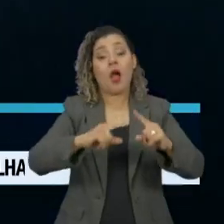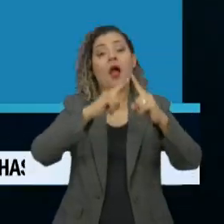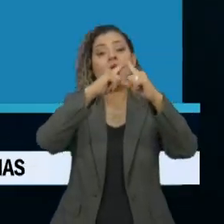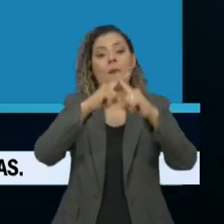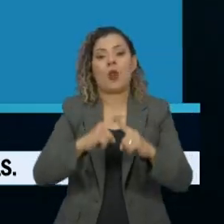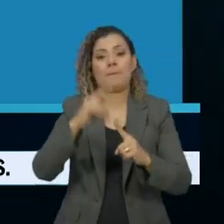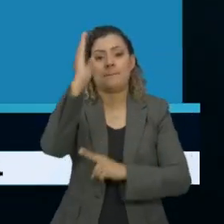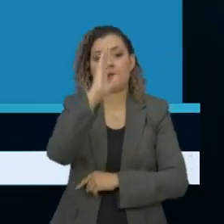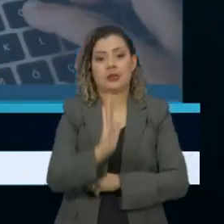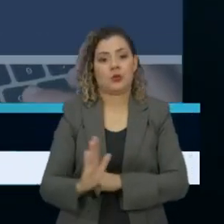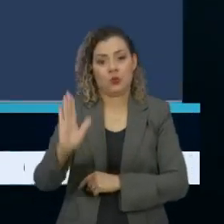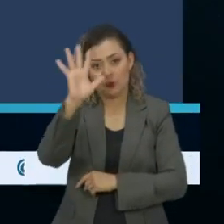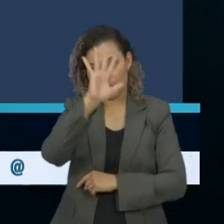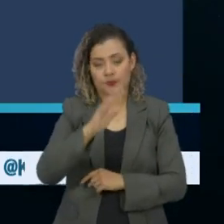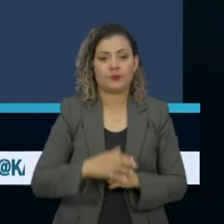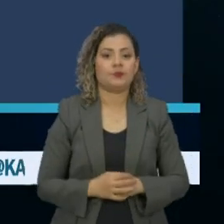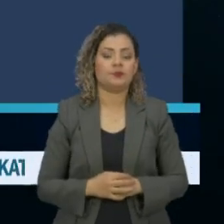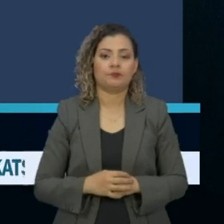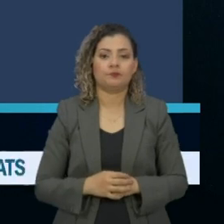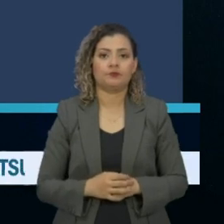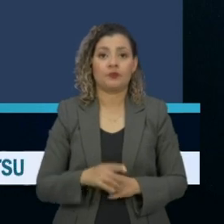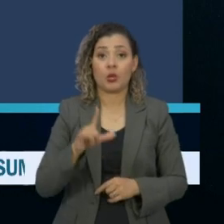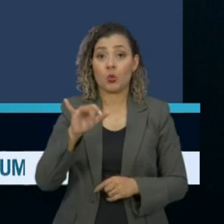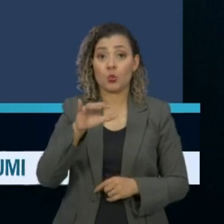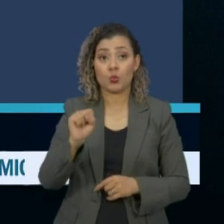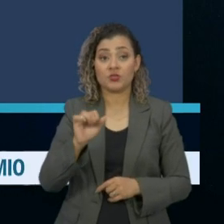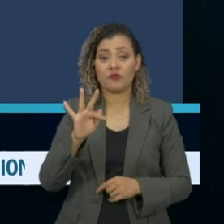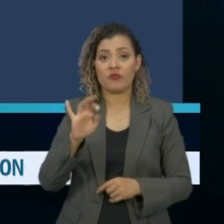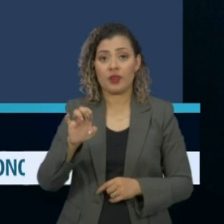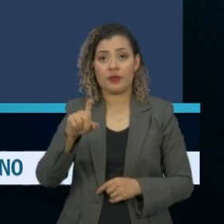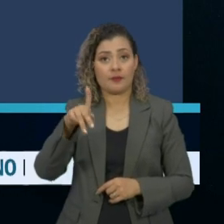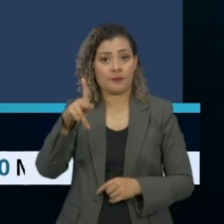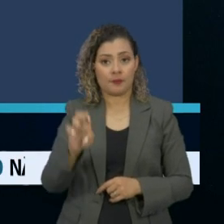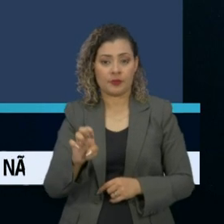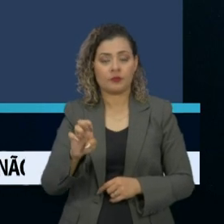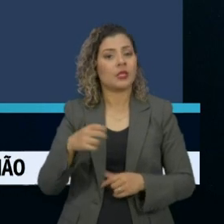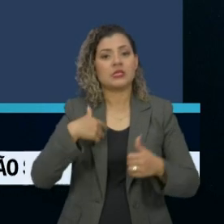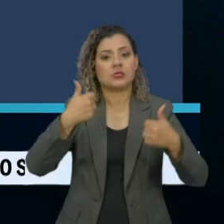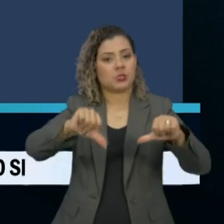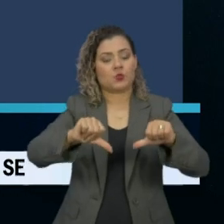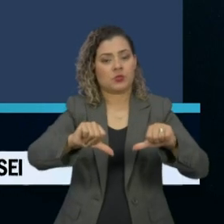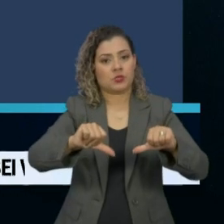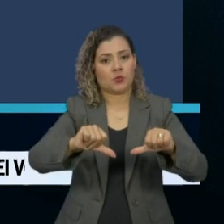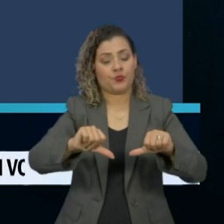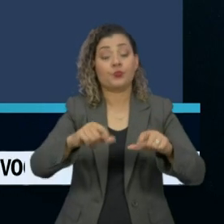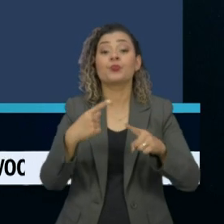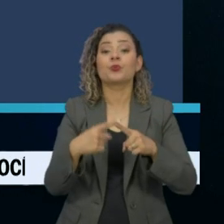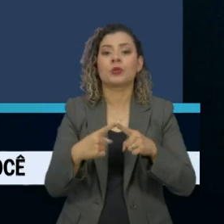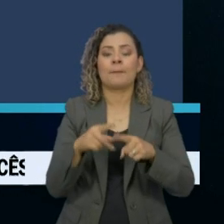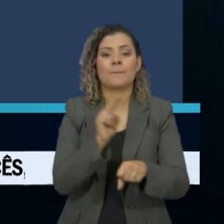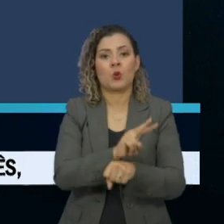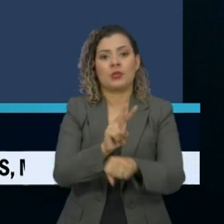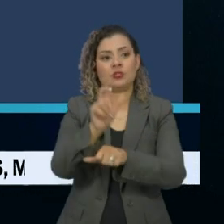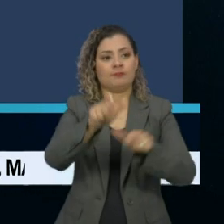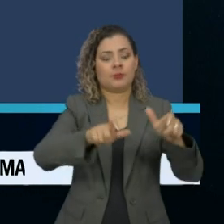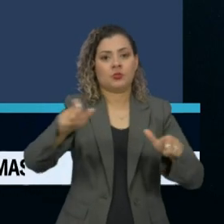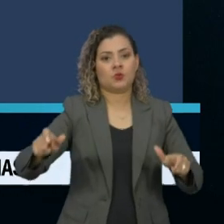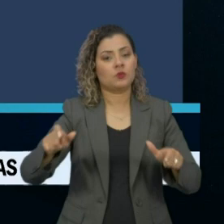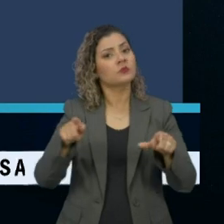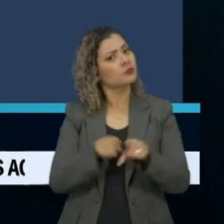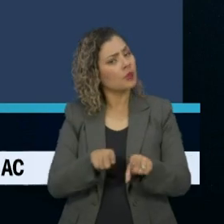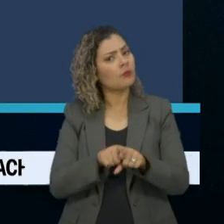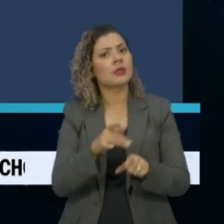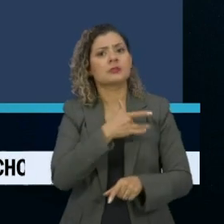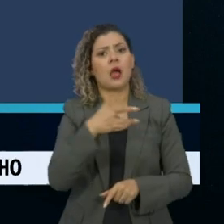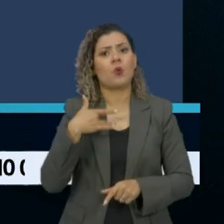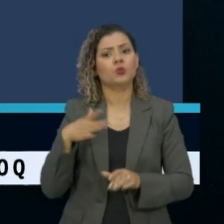Brasileiro. O juiz Felipe Olmo determinou a suspensão do jogo a fim de garantir a integridade física e a manutenção